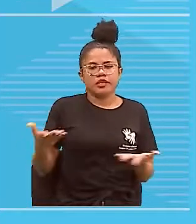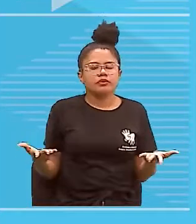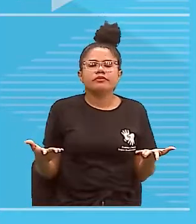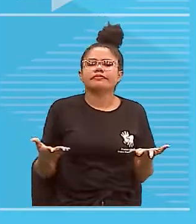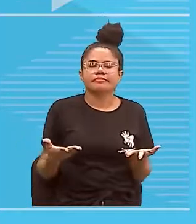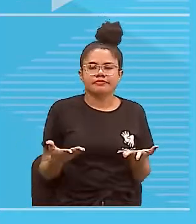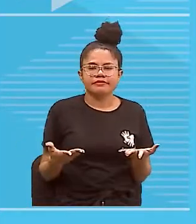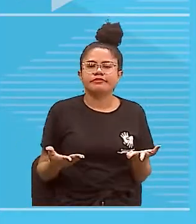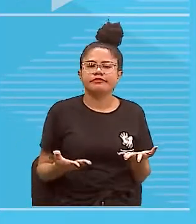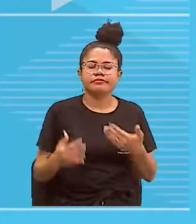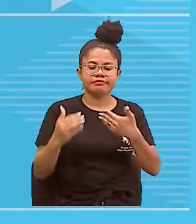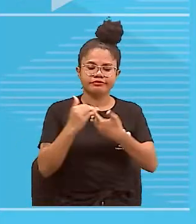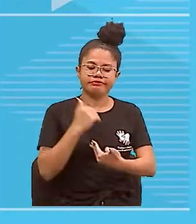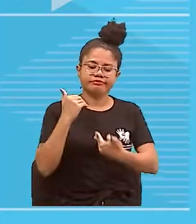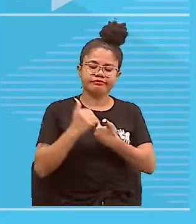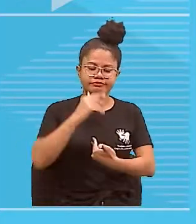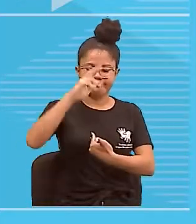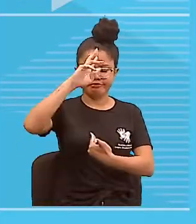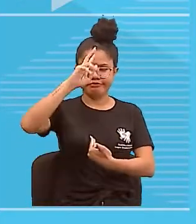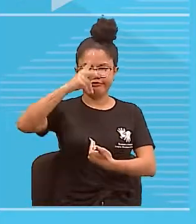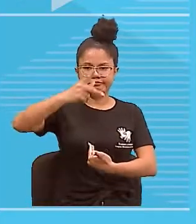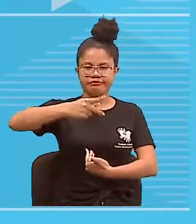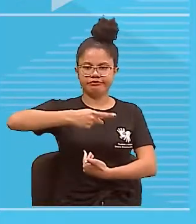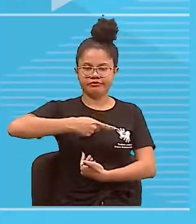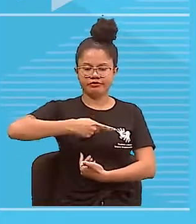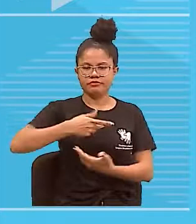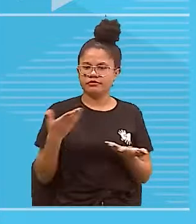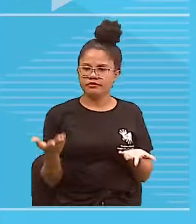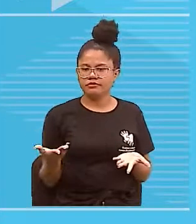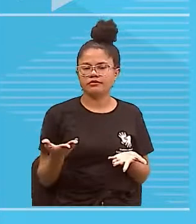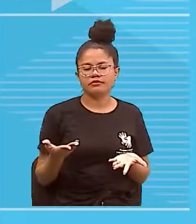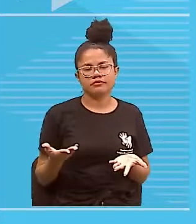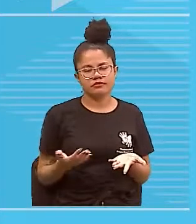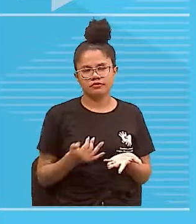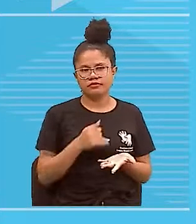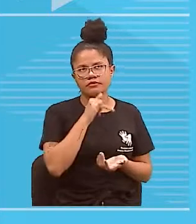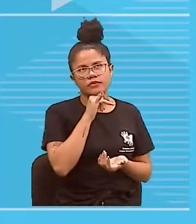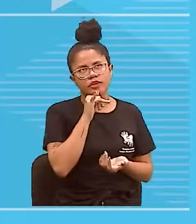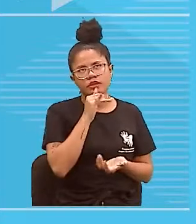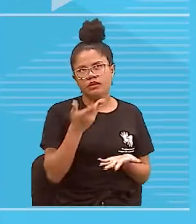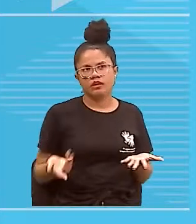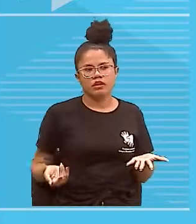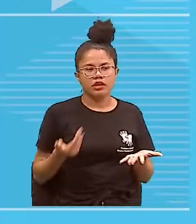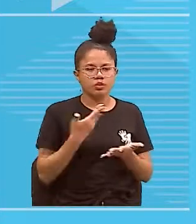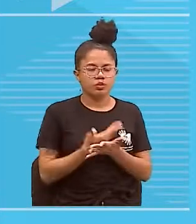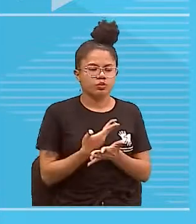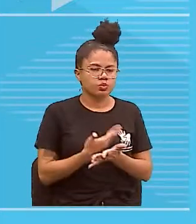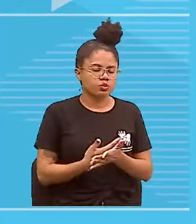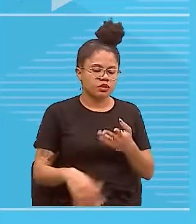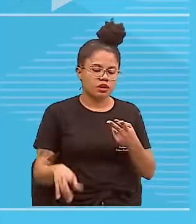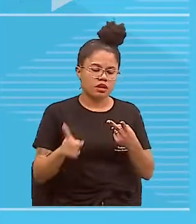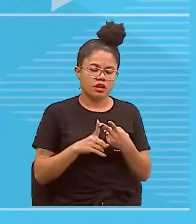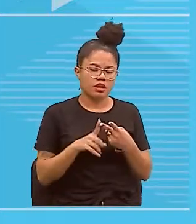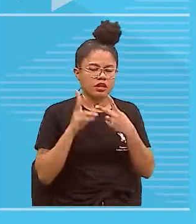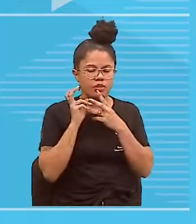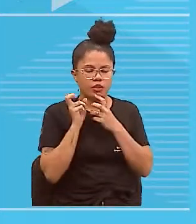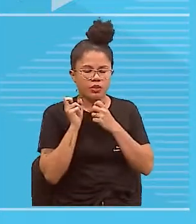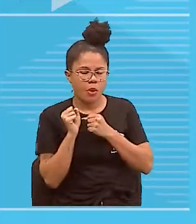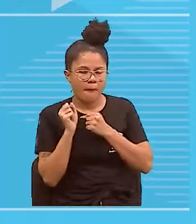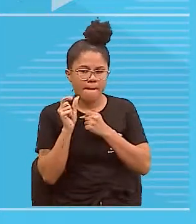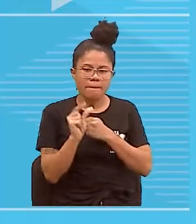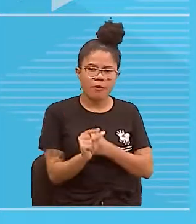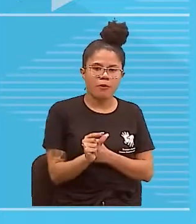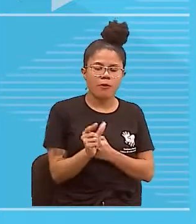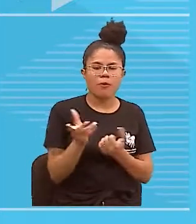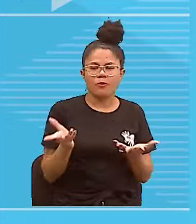alto aconselhando tipo é estuda dorme menos